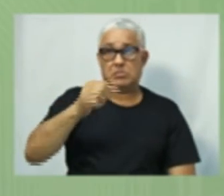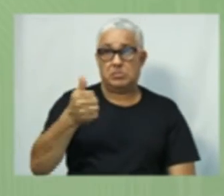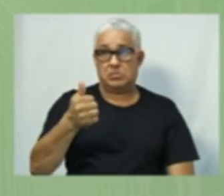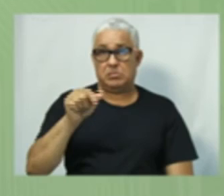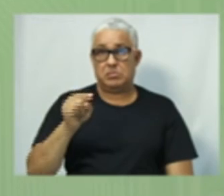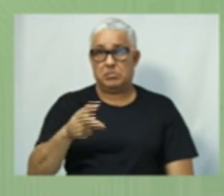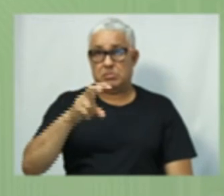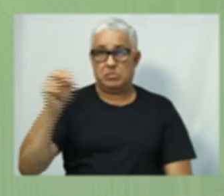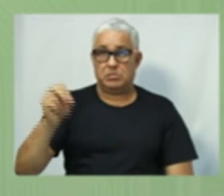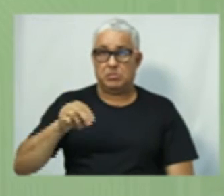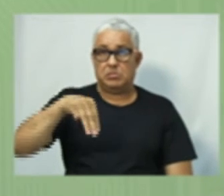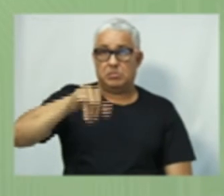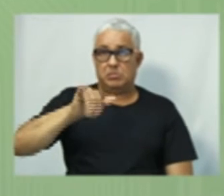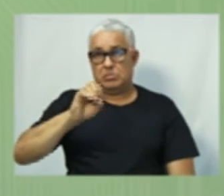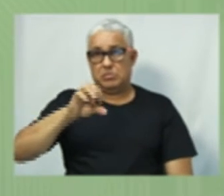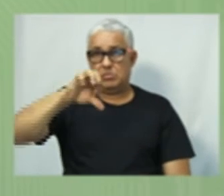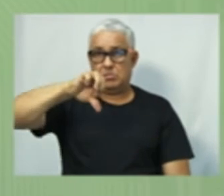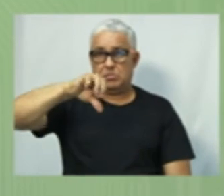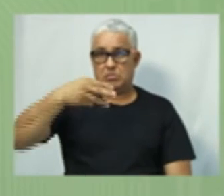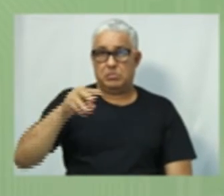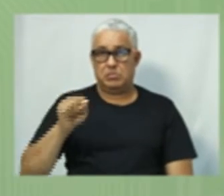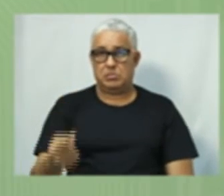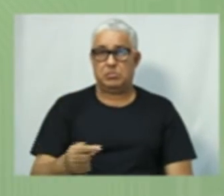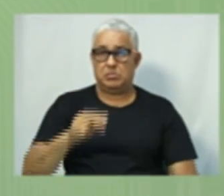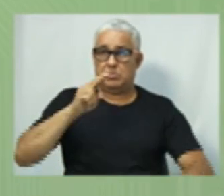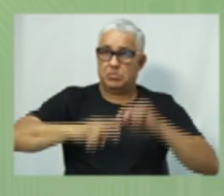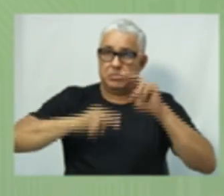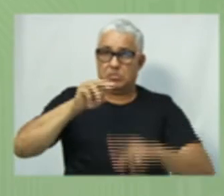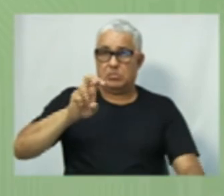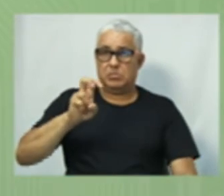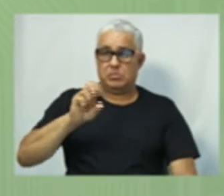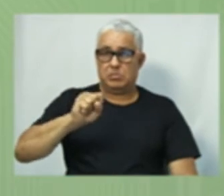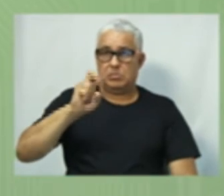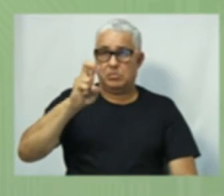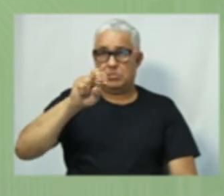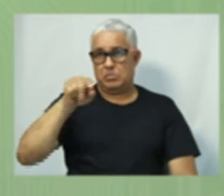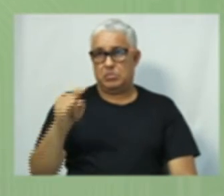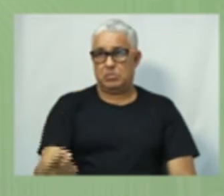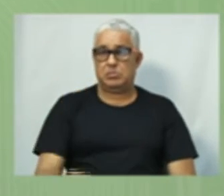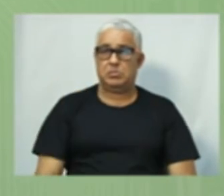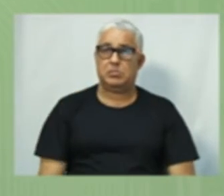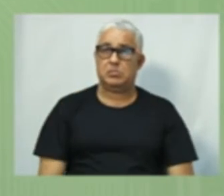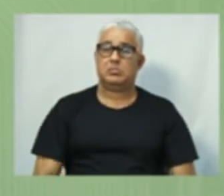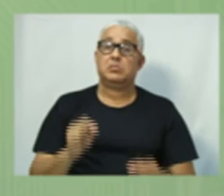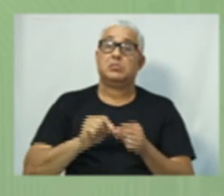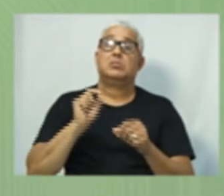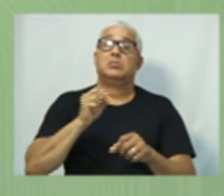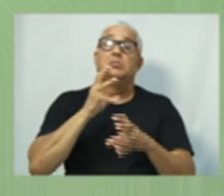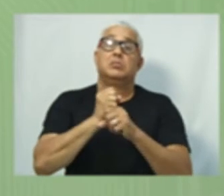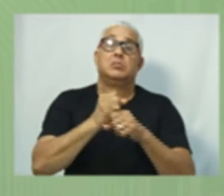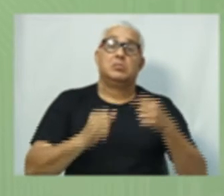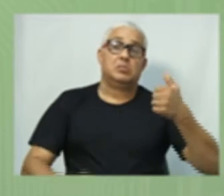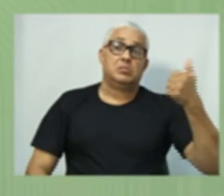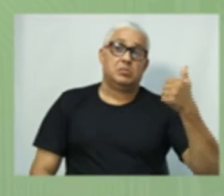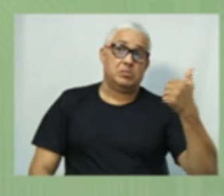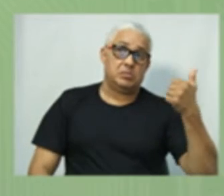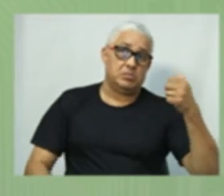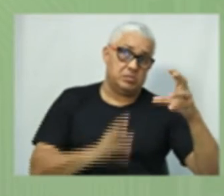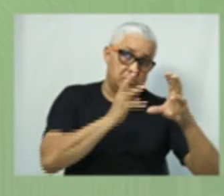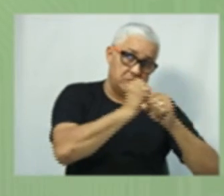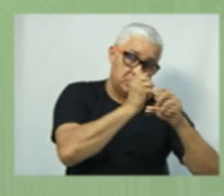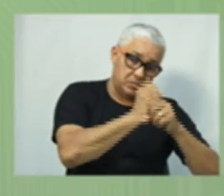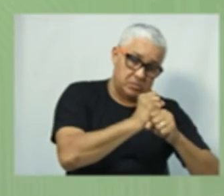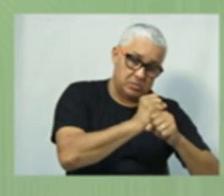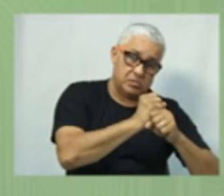maio, 93.000, junho, 85.000, faremos o quê? Primeira coisa é somar